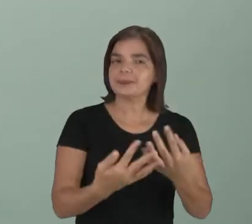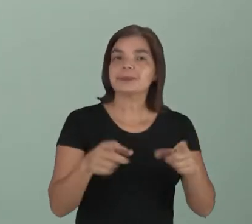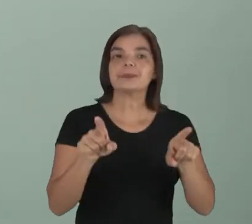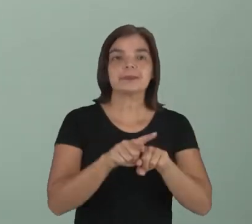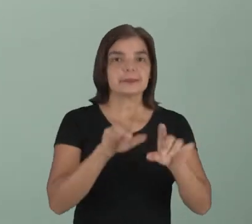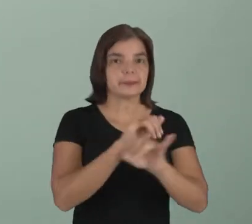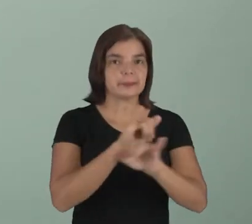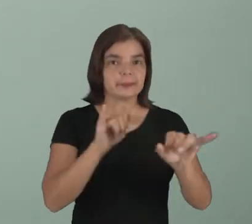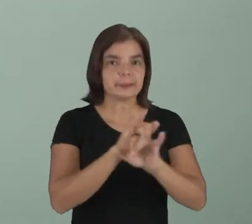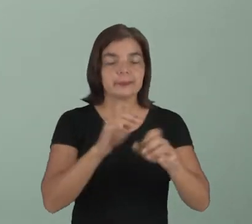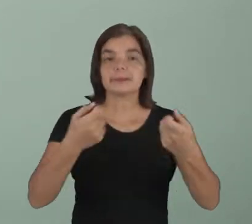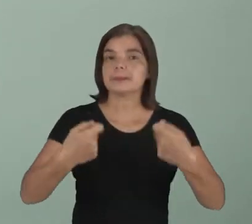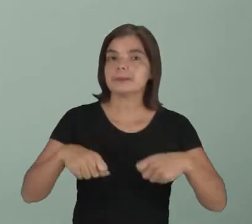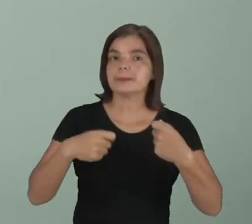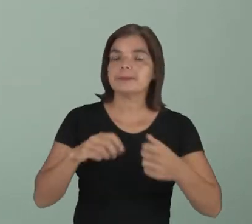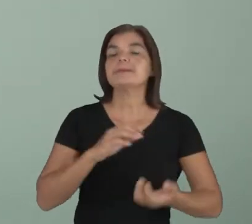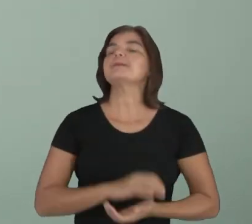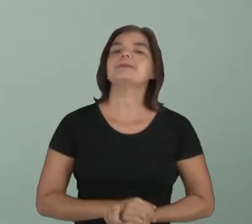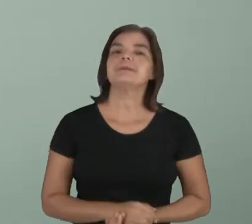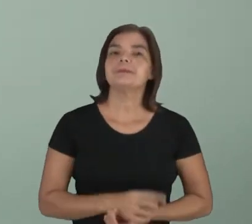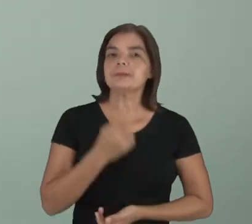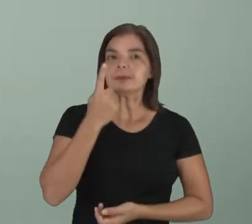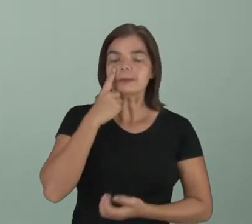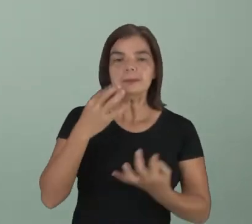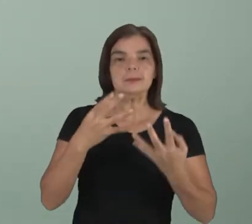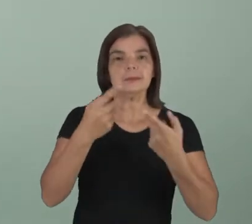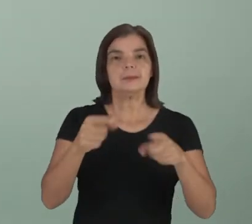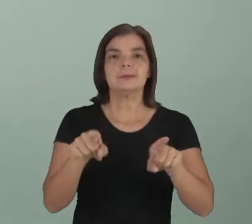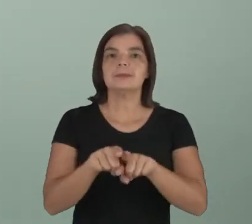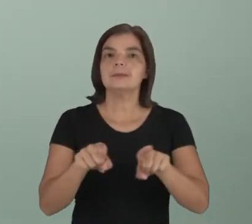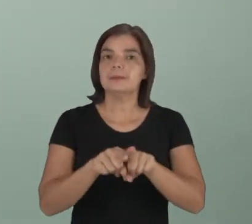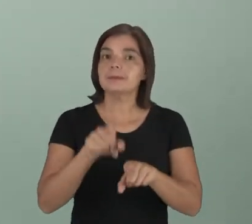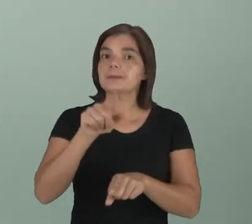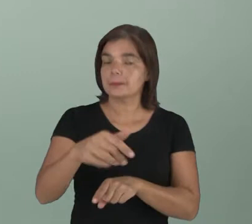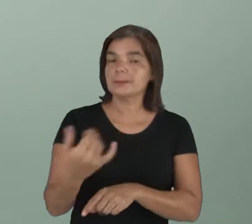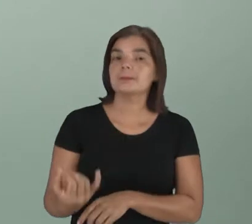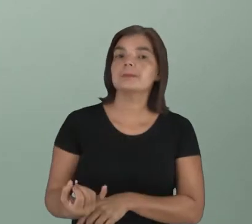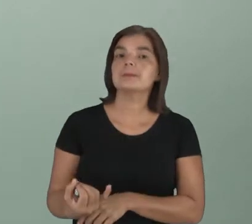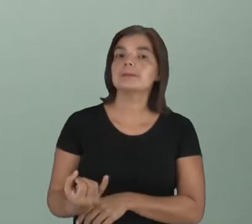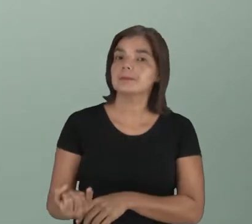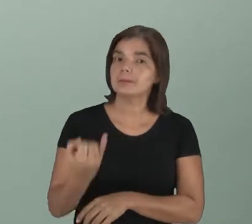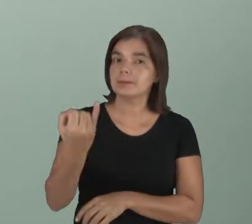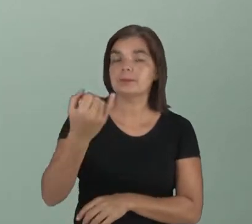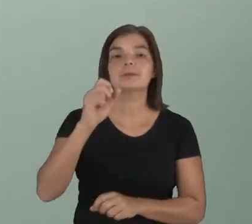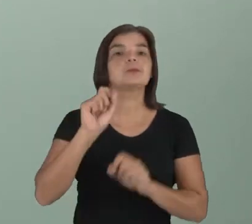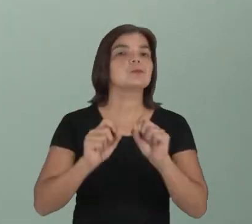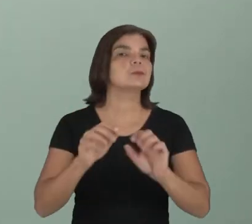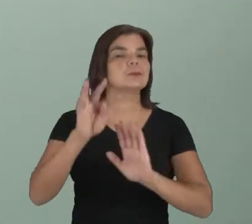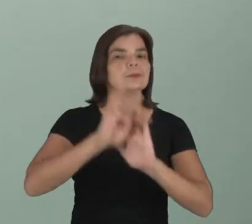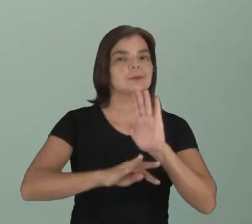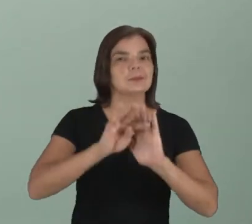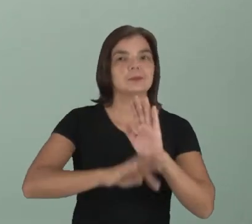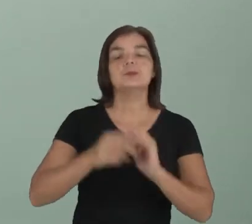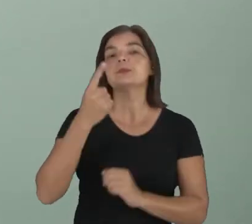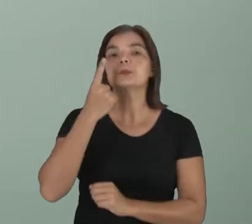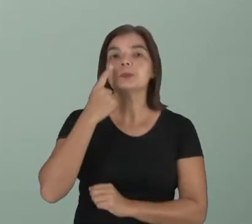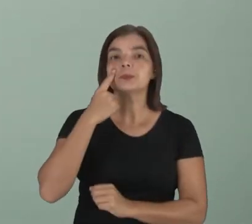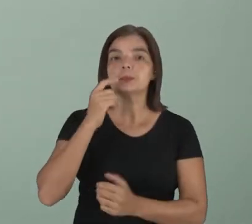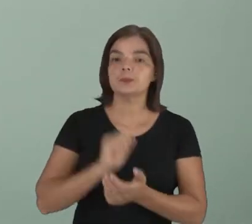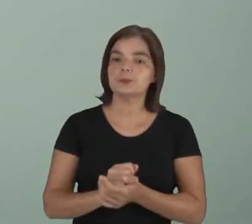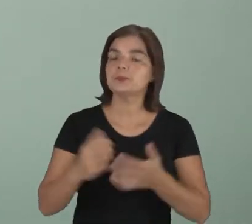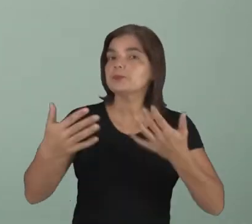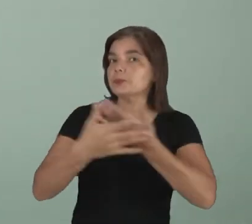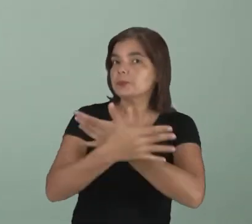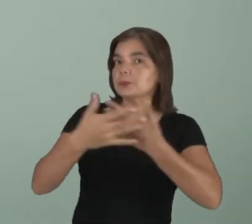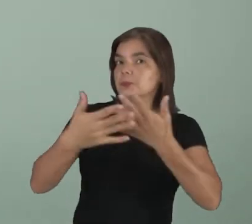algumas informações que eram necessárias. Veja que tudo isso é o que nós chamamos de texto. Quando nós vamos ao centro